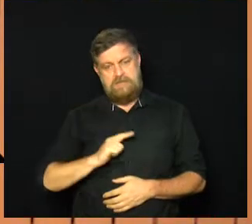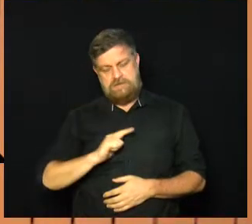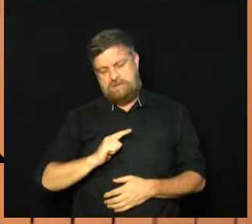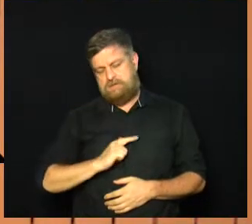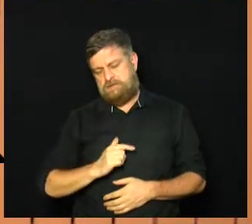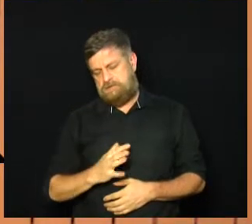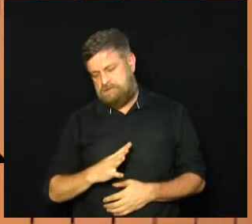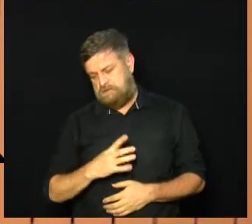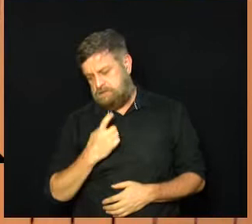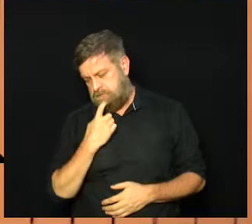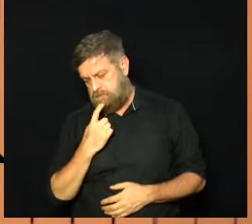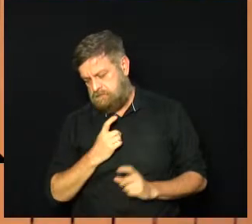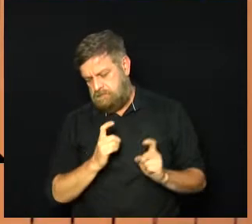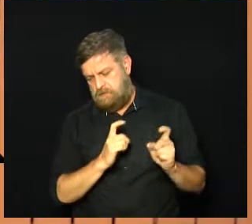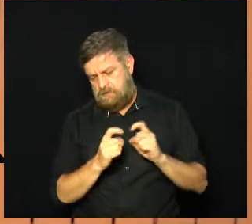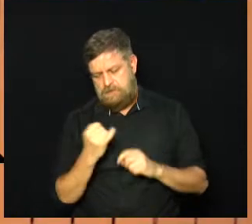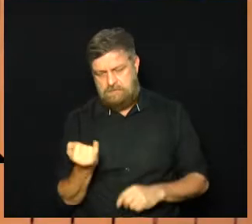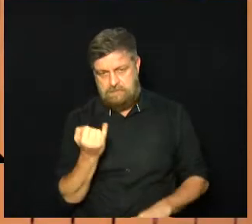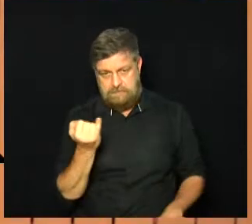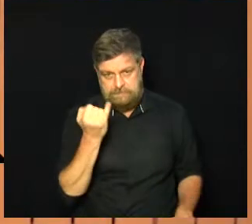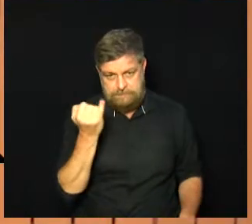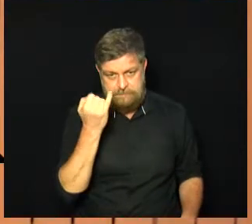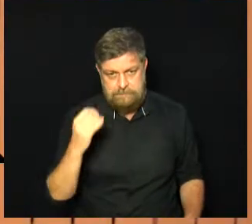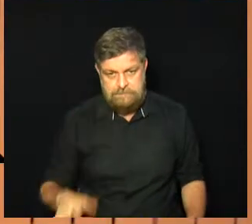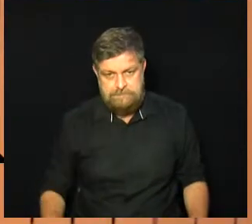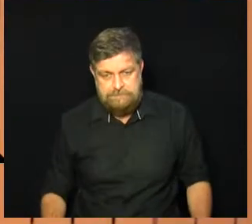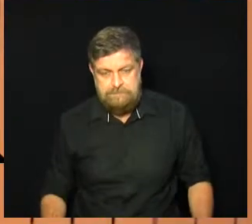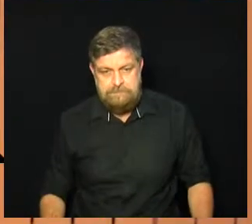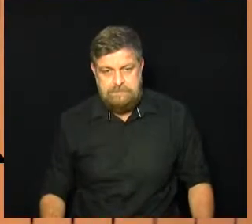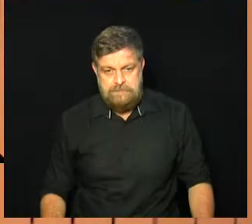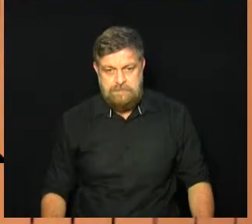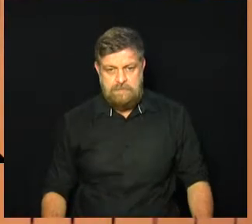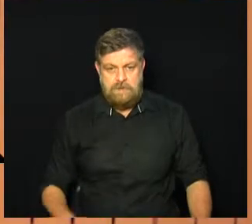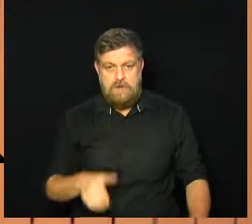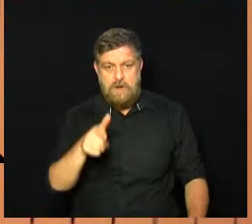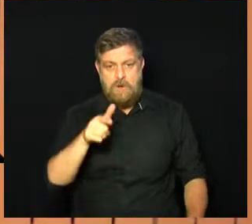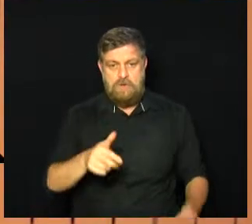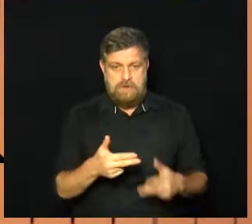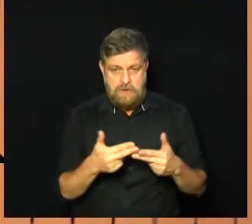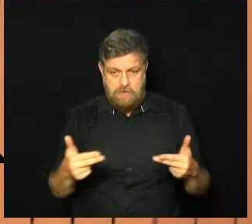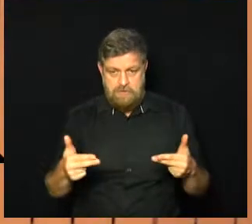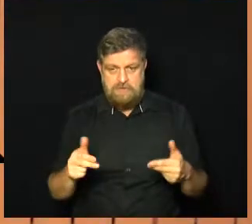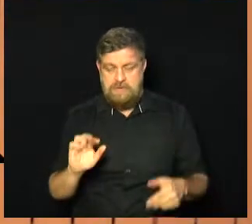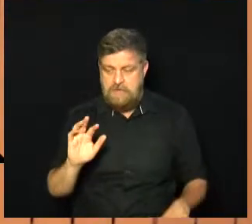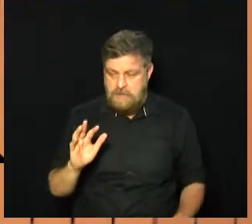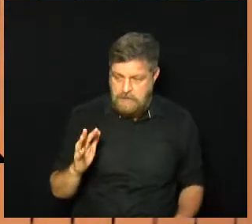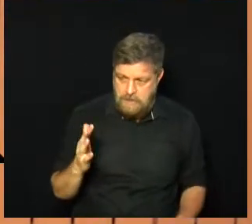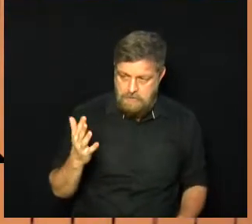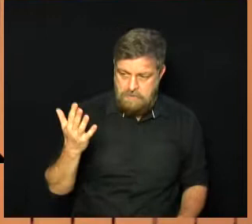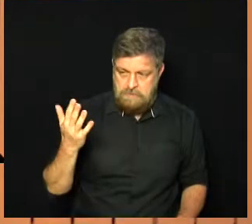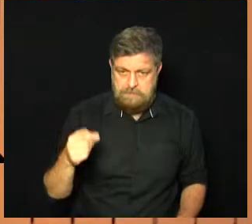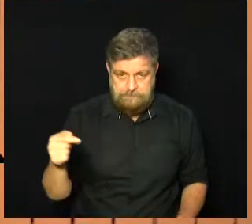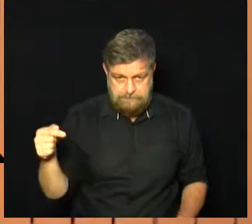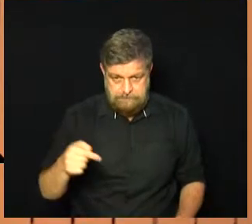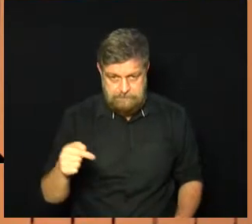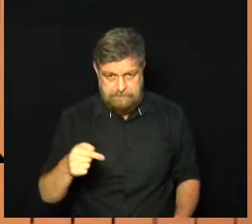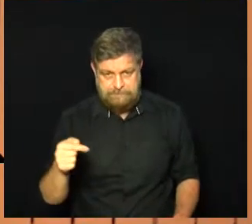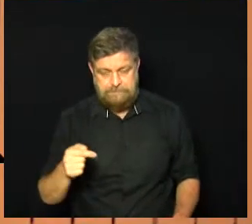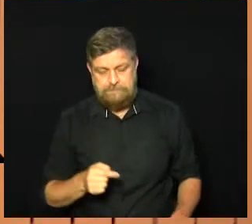e essa reunião foi importante para isso. Então, né, uma outra coisa que a gente teve aqui na nossa